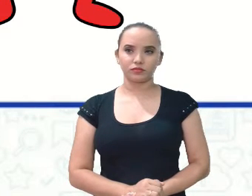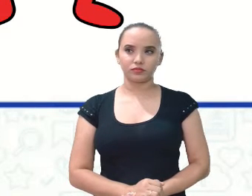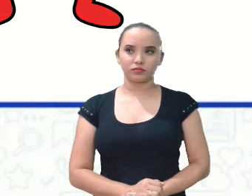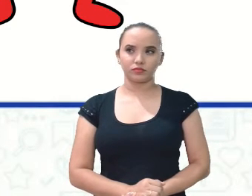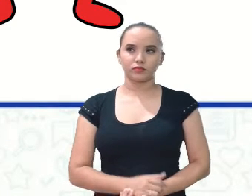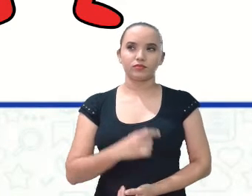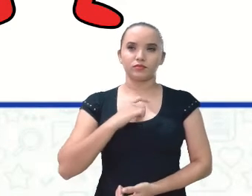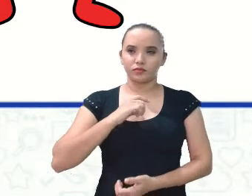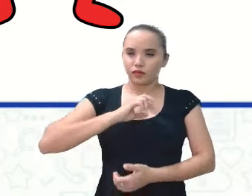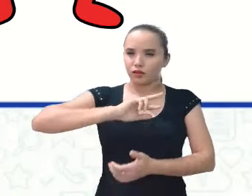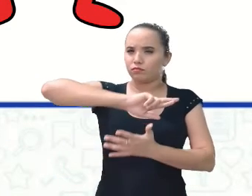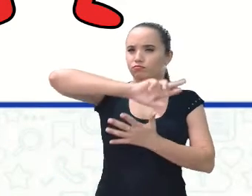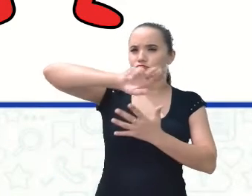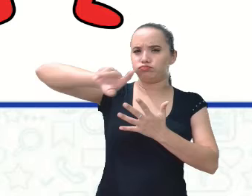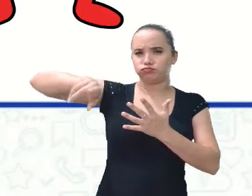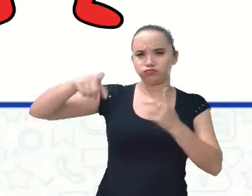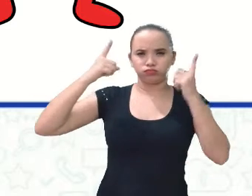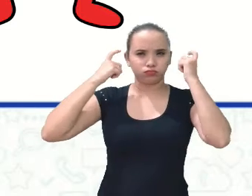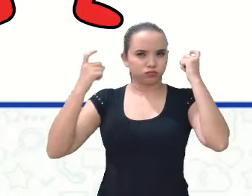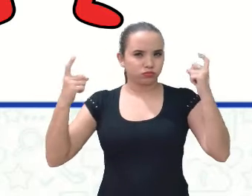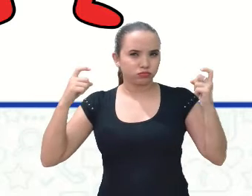Tem vários sons aí.